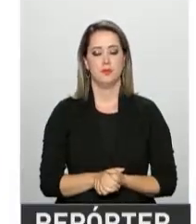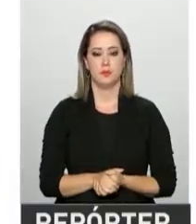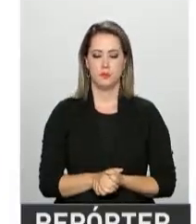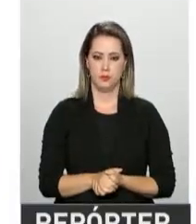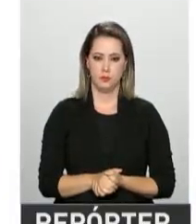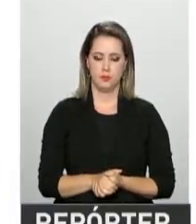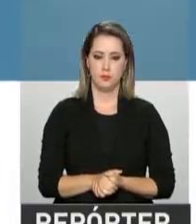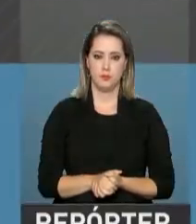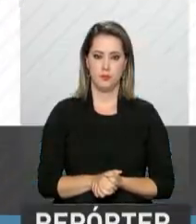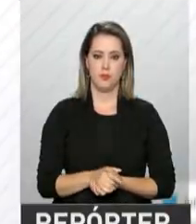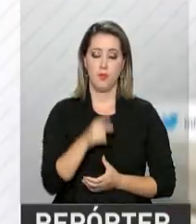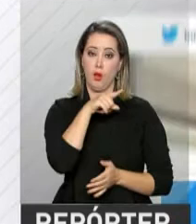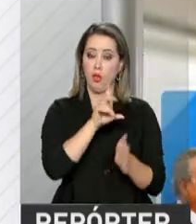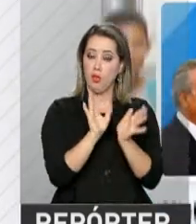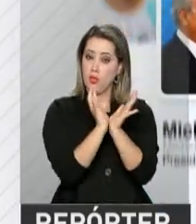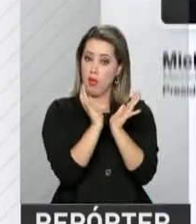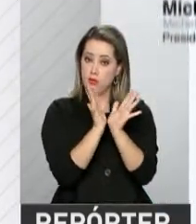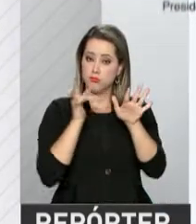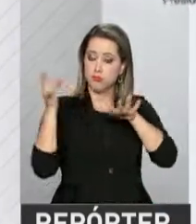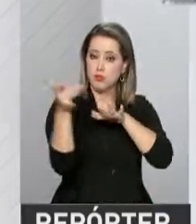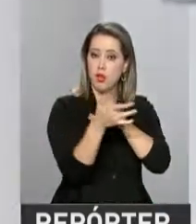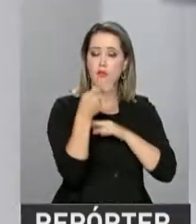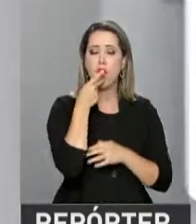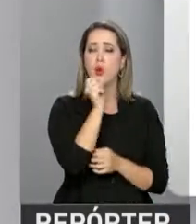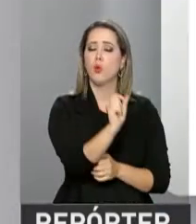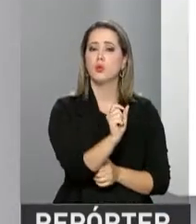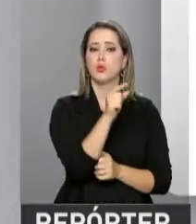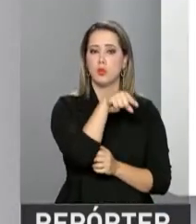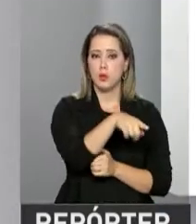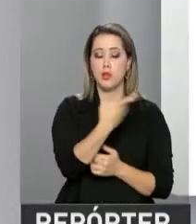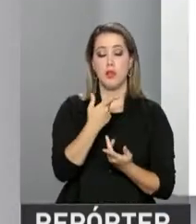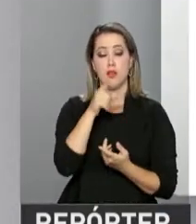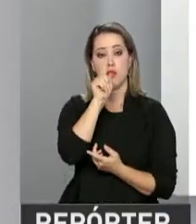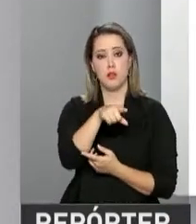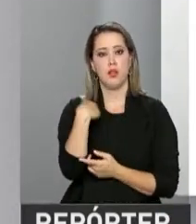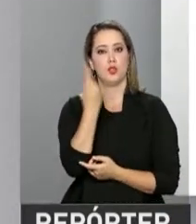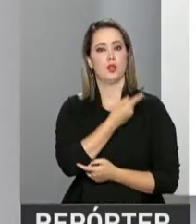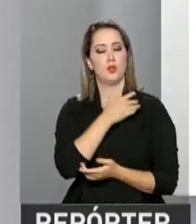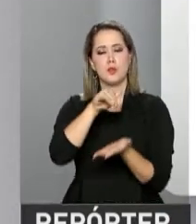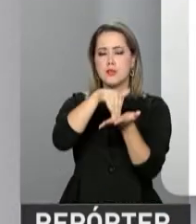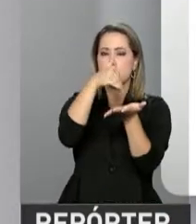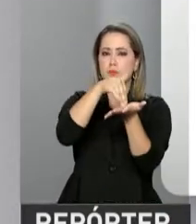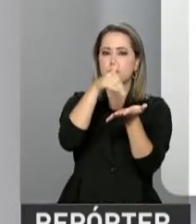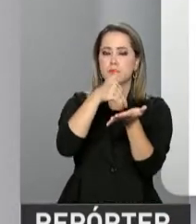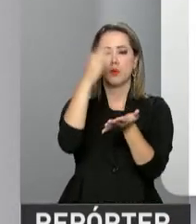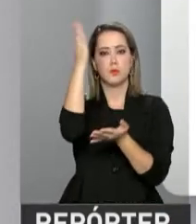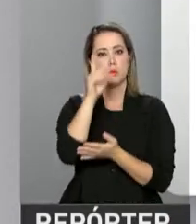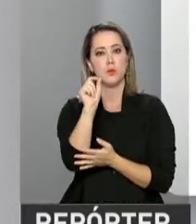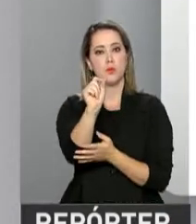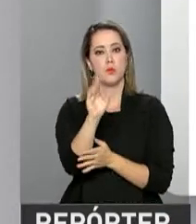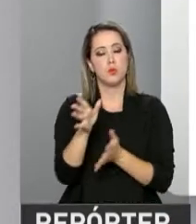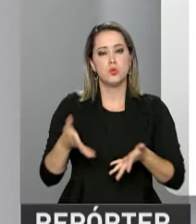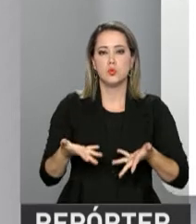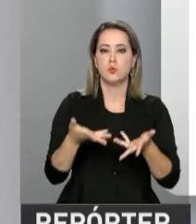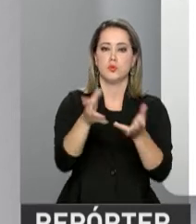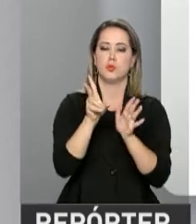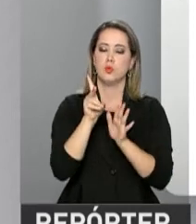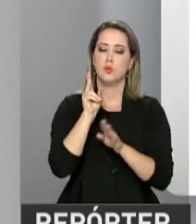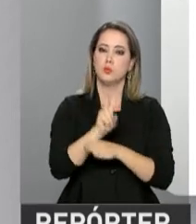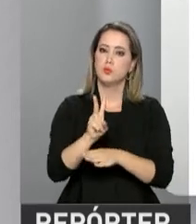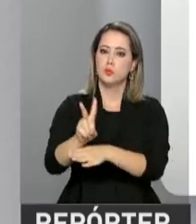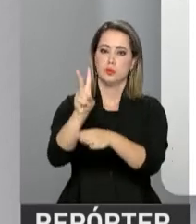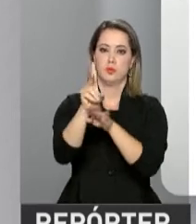na rede social temer disse que piovezam nossa secretária nacional de promoção e defesa dos direitos